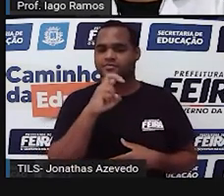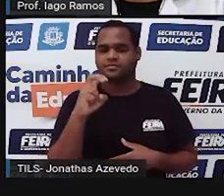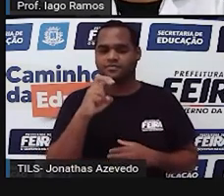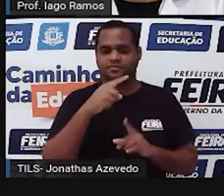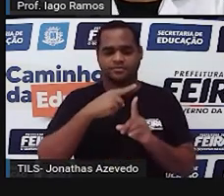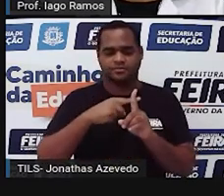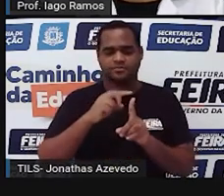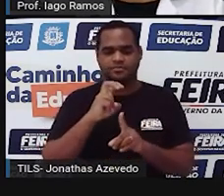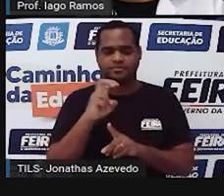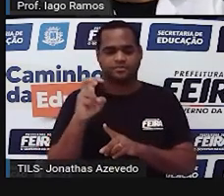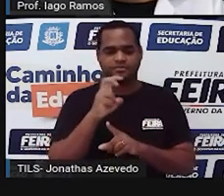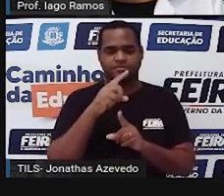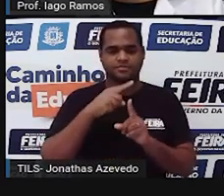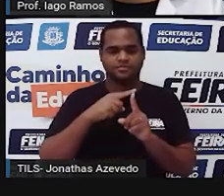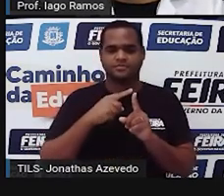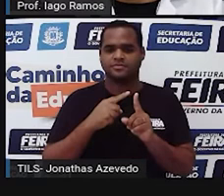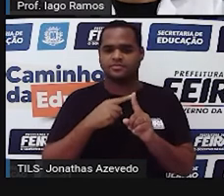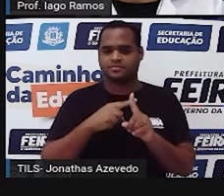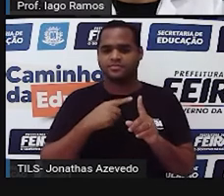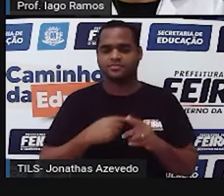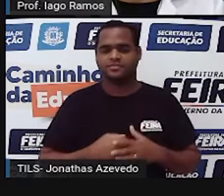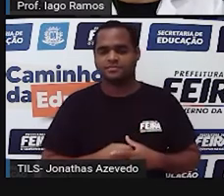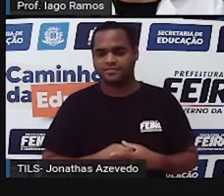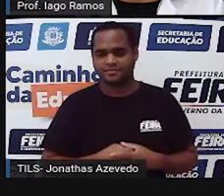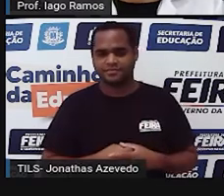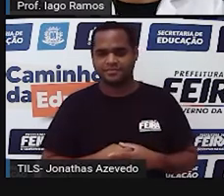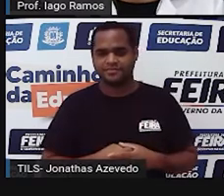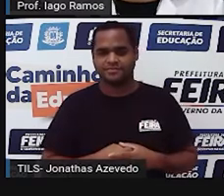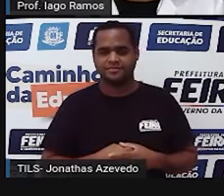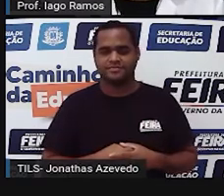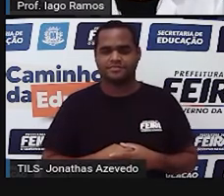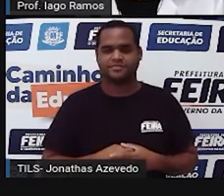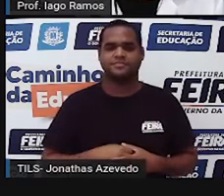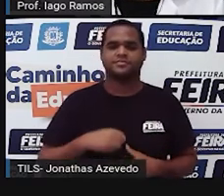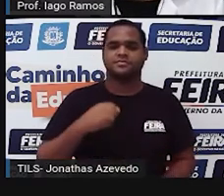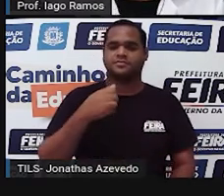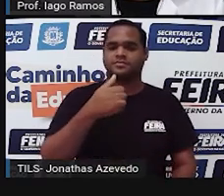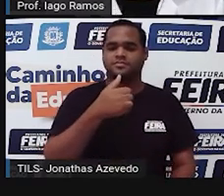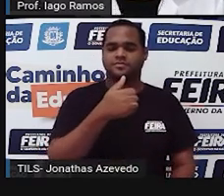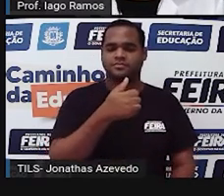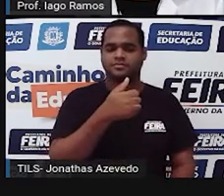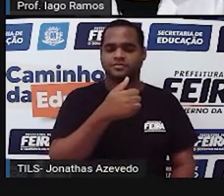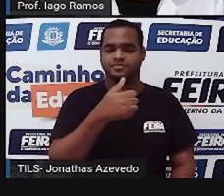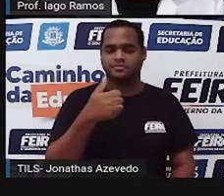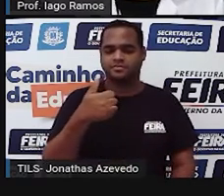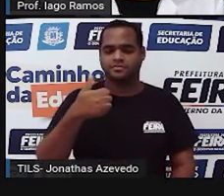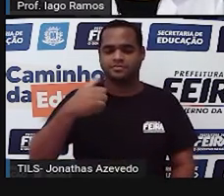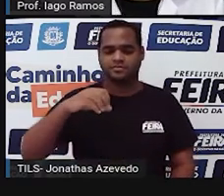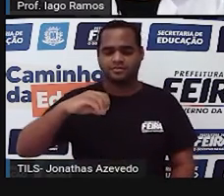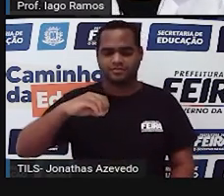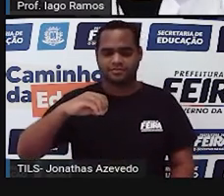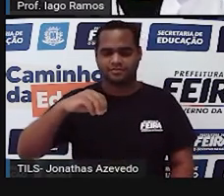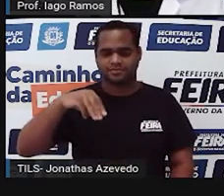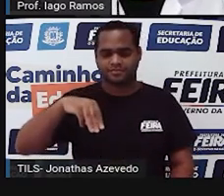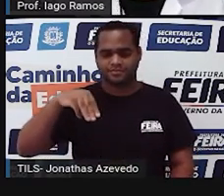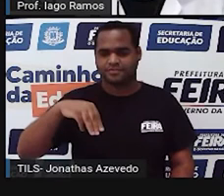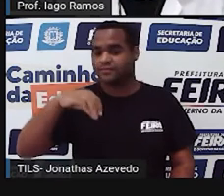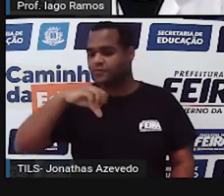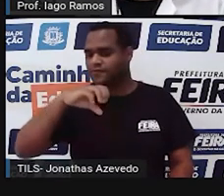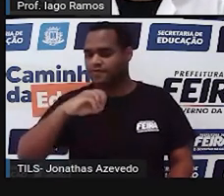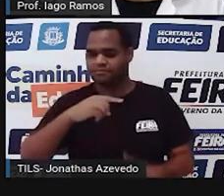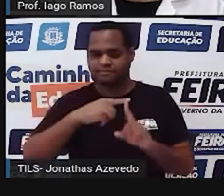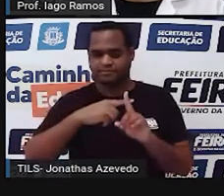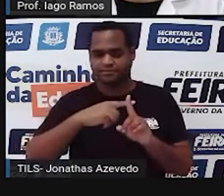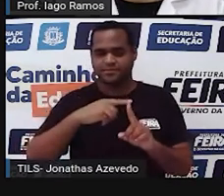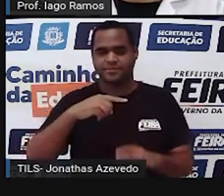55 metros mais 55 metros vai dar 110 metros então ficou 90